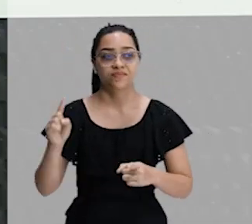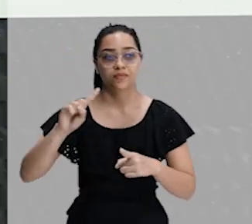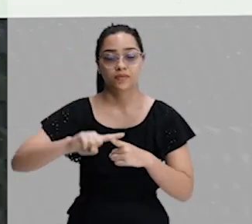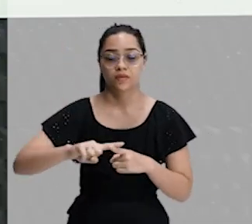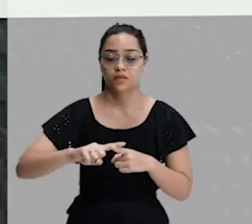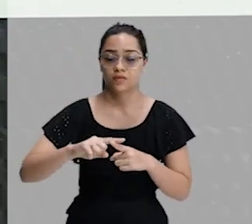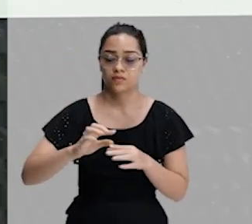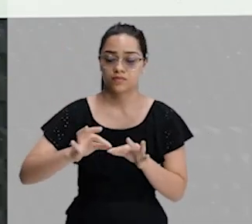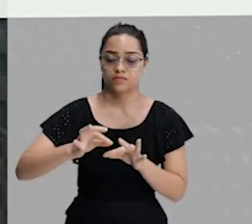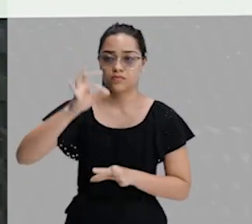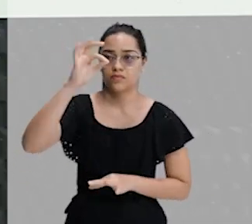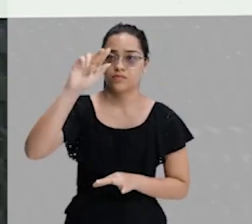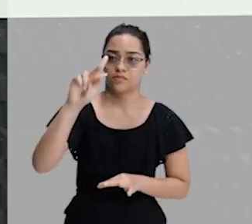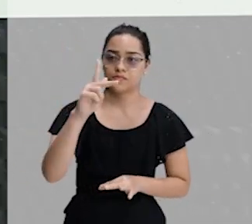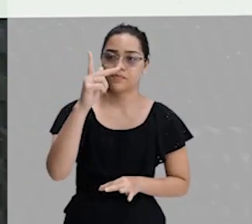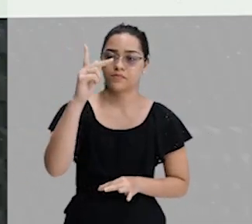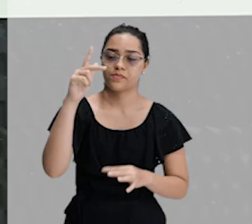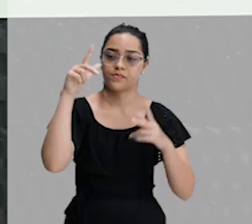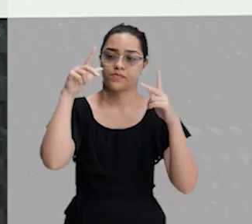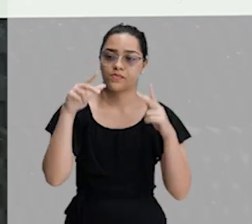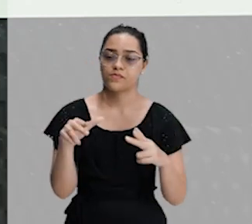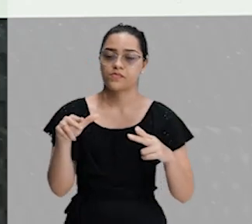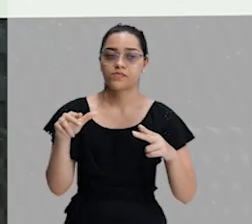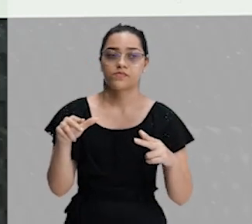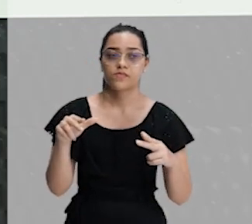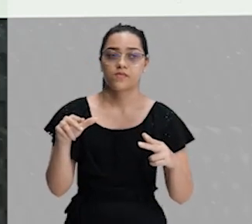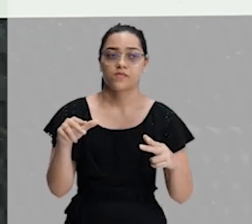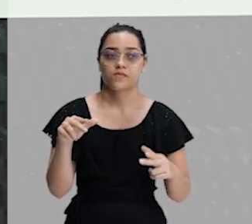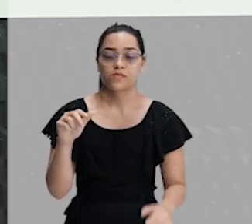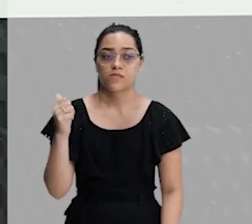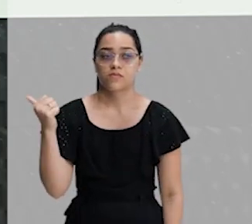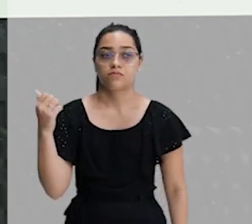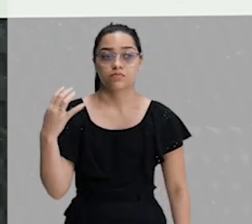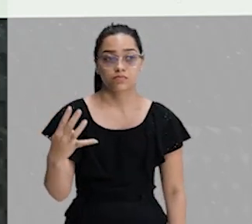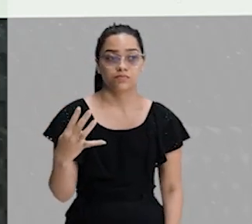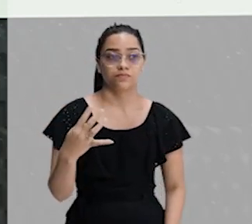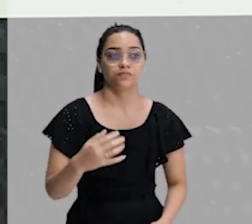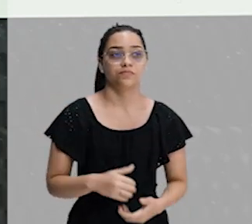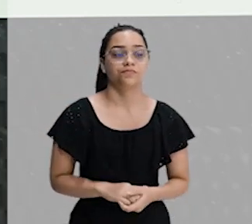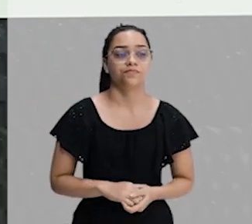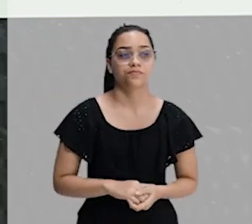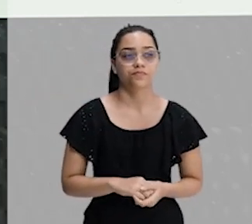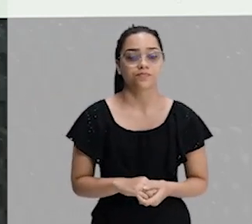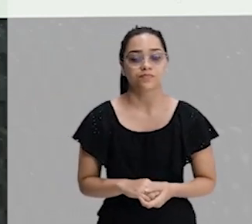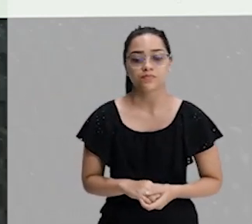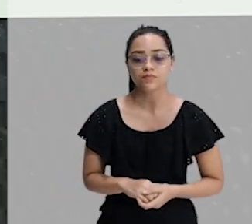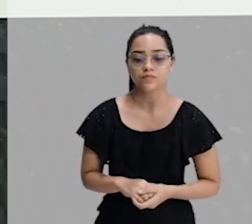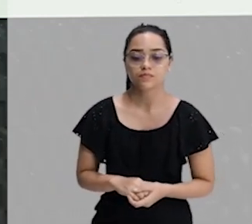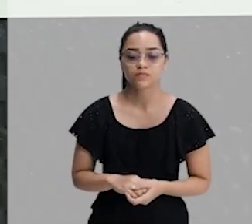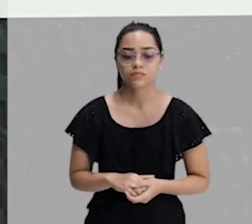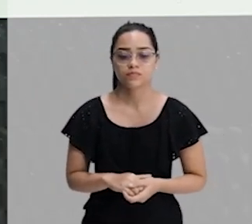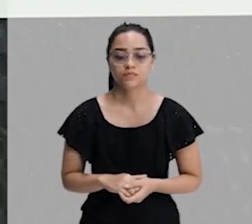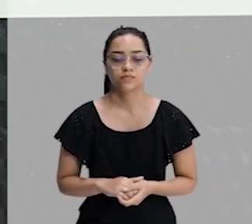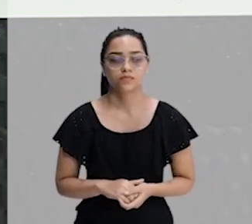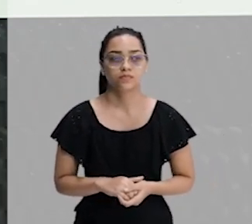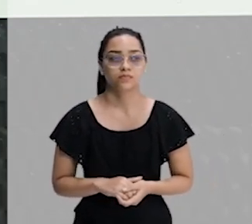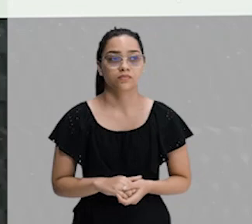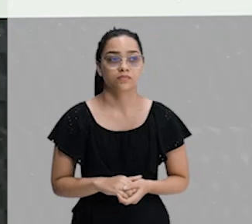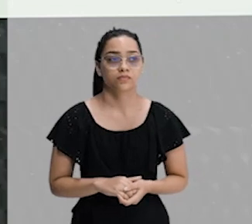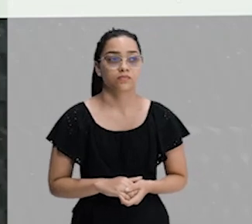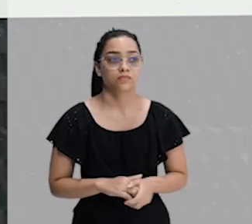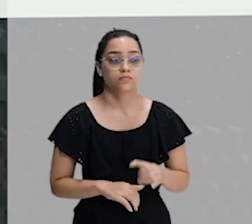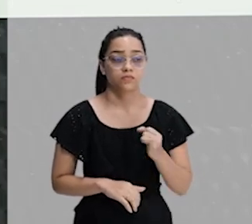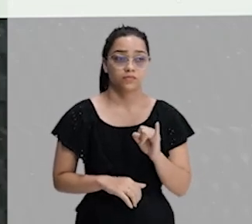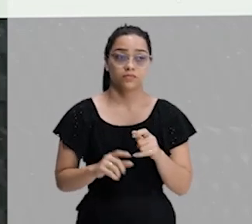multiplicado pela altura, que é 14. Certo? Pessoal,